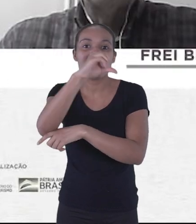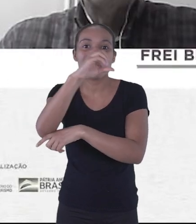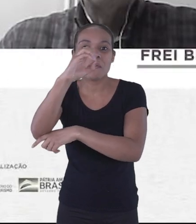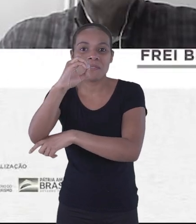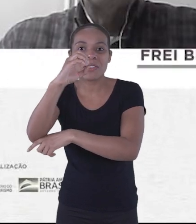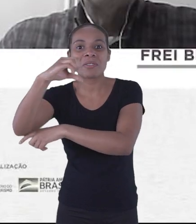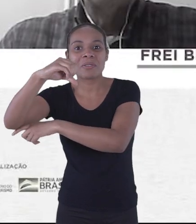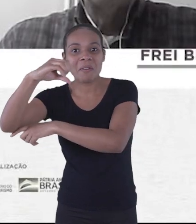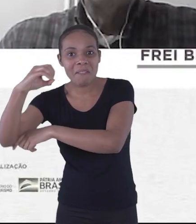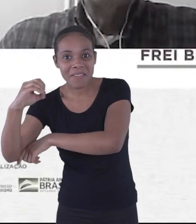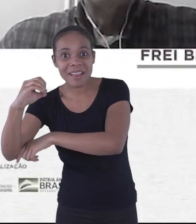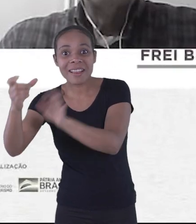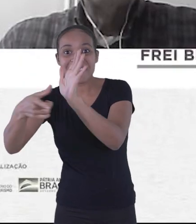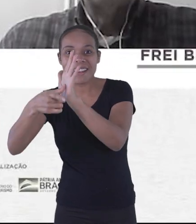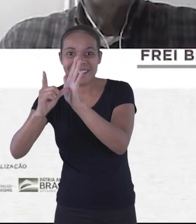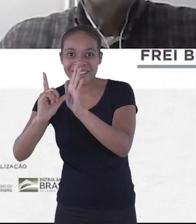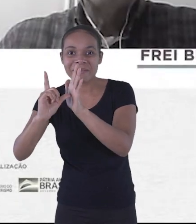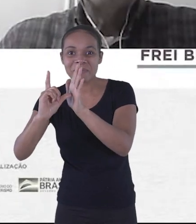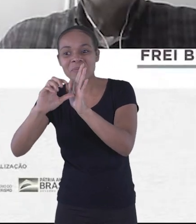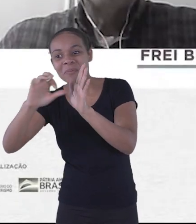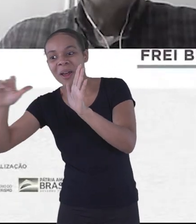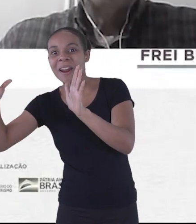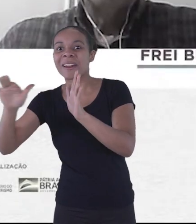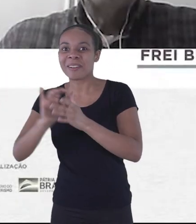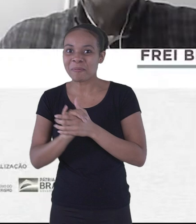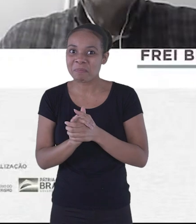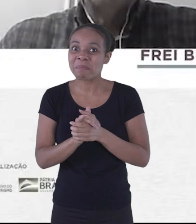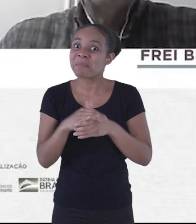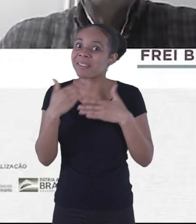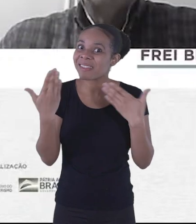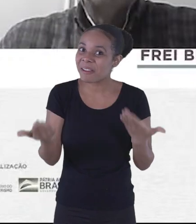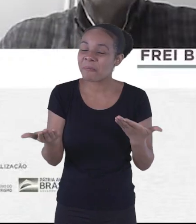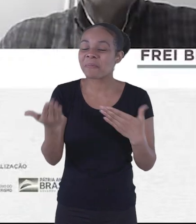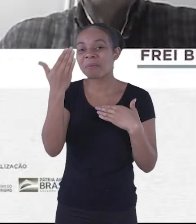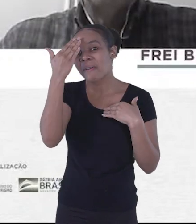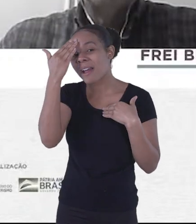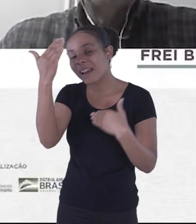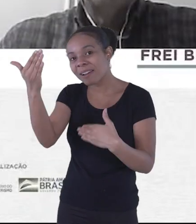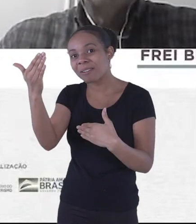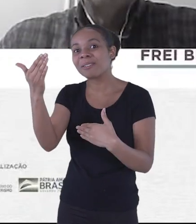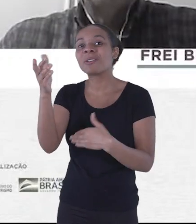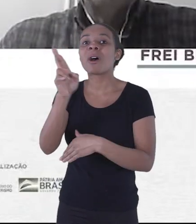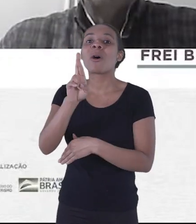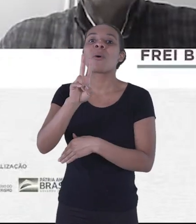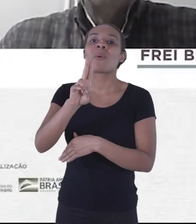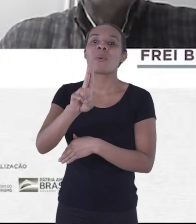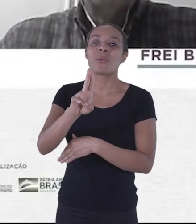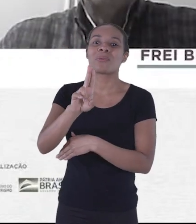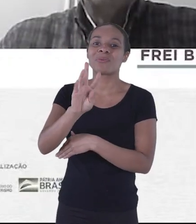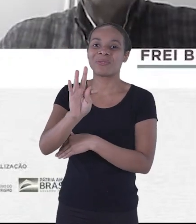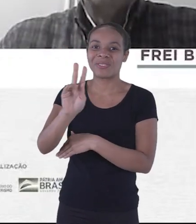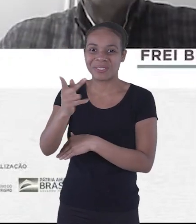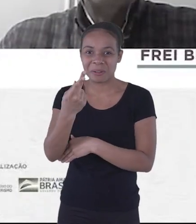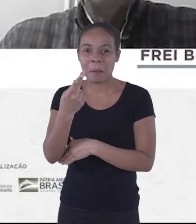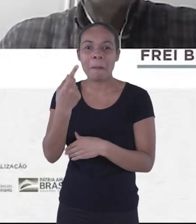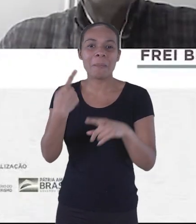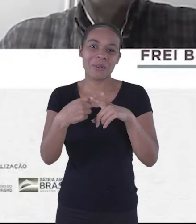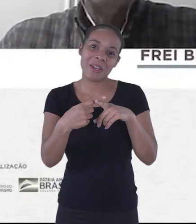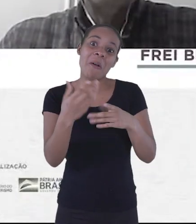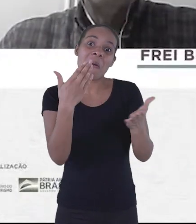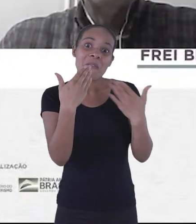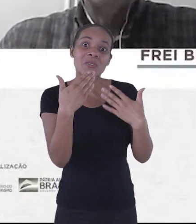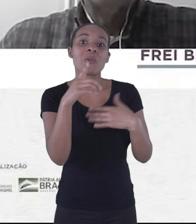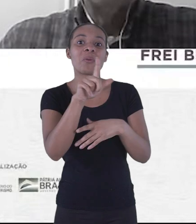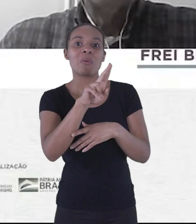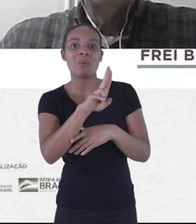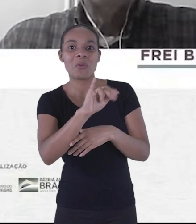tantas memórias aí. Eu lembro muito e agradeço a querida Ruth Lana por ter conversado com o Luiz na época e falar: Ó, tem um cara